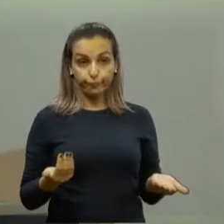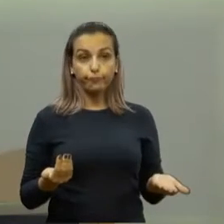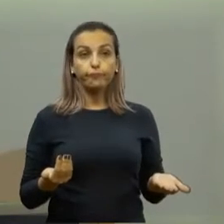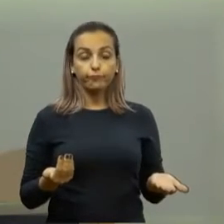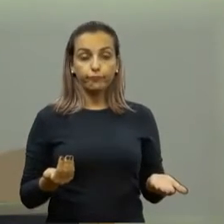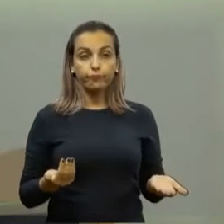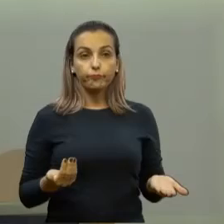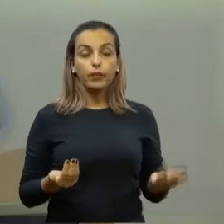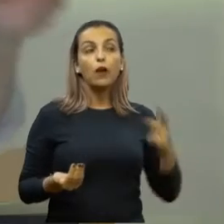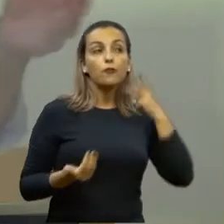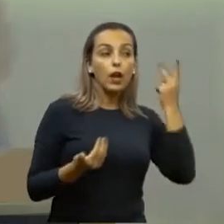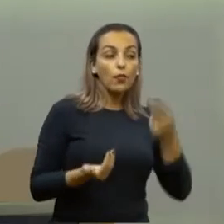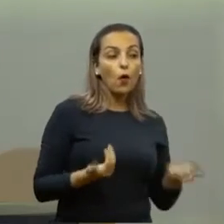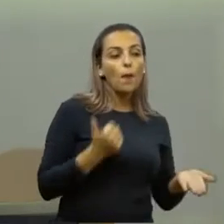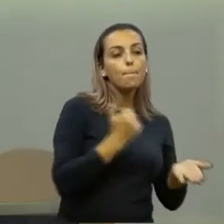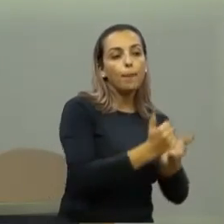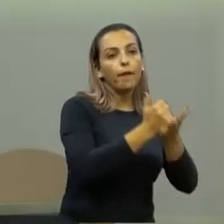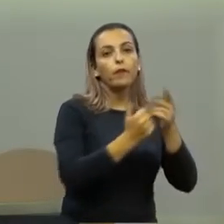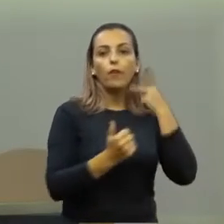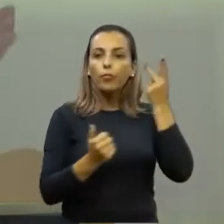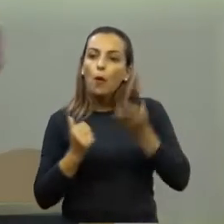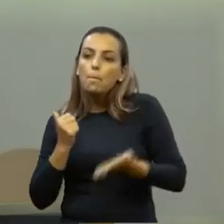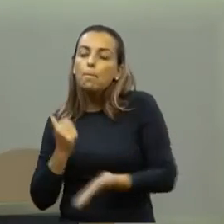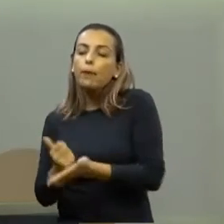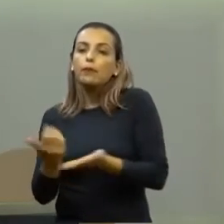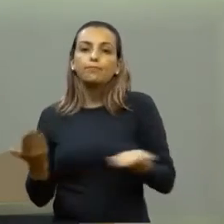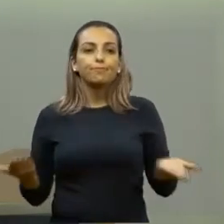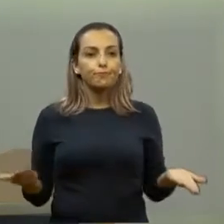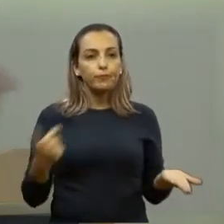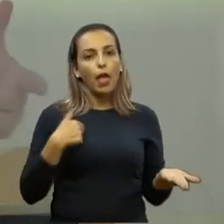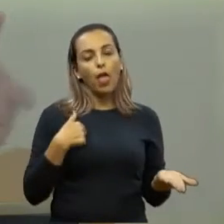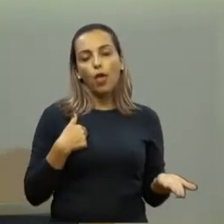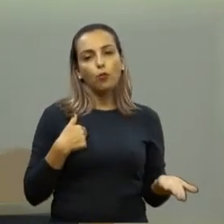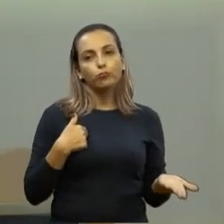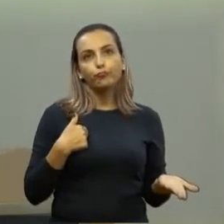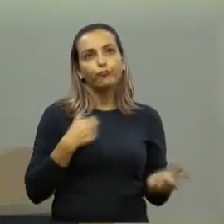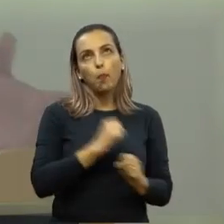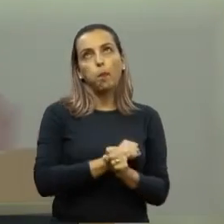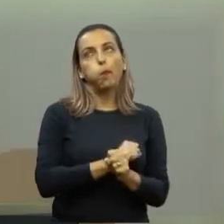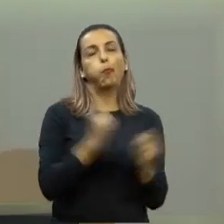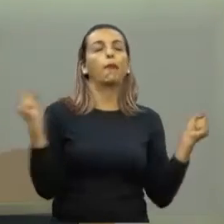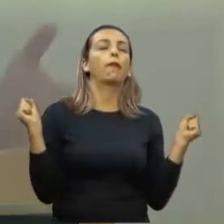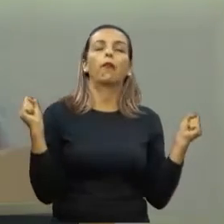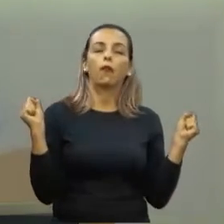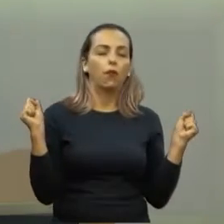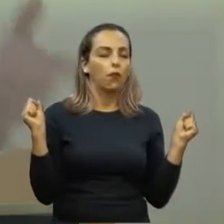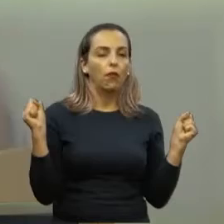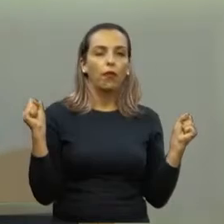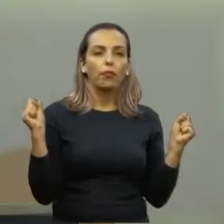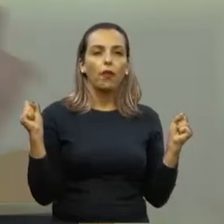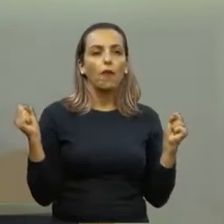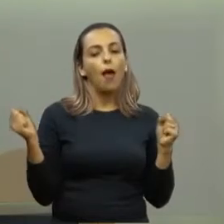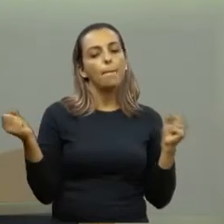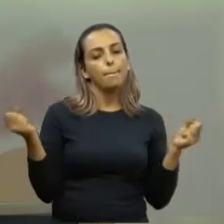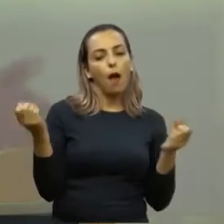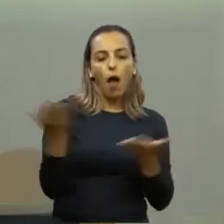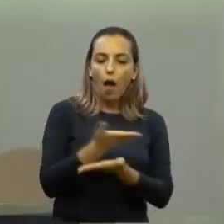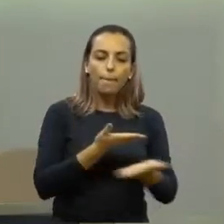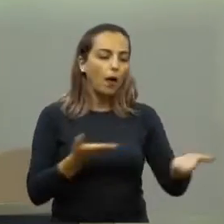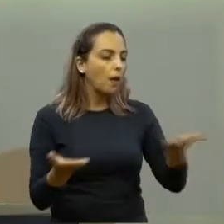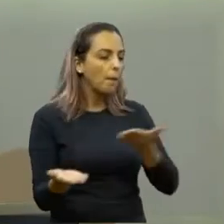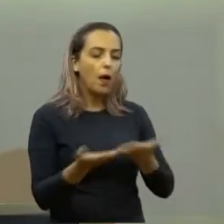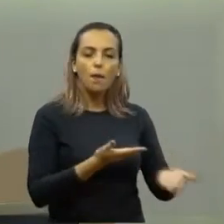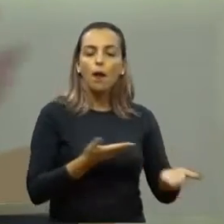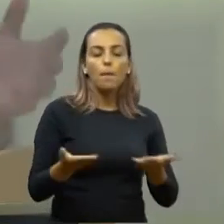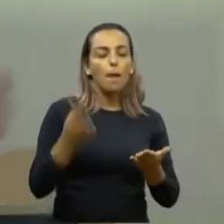parte de vereadores que defendem a prefeitura a outra vem defende santa casa e eu também tô de saco cheio para falar o português Claro de ficar esse jogo de lá para cá de lá para cá de